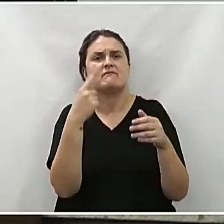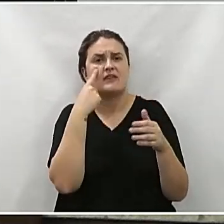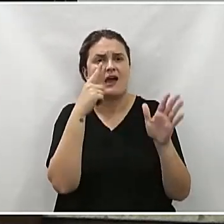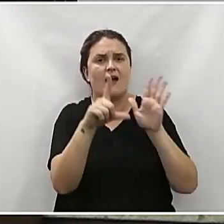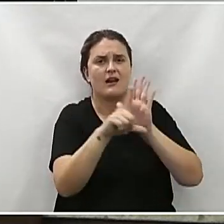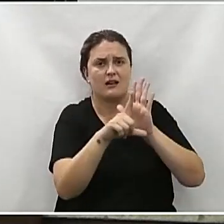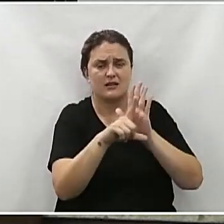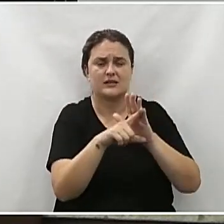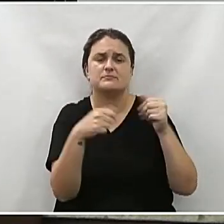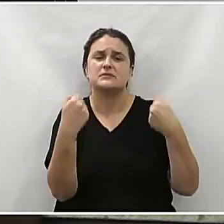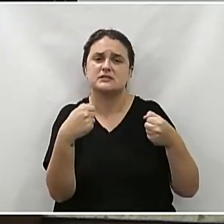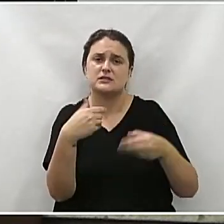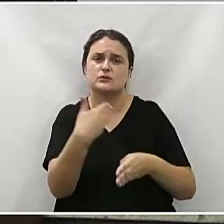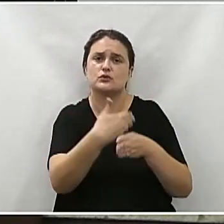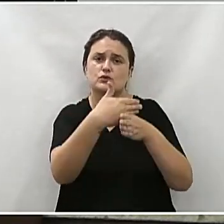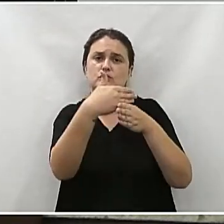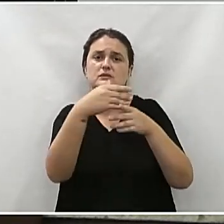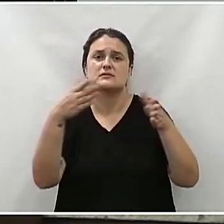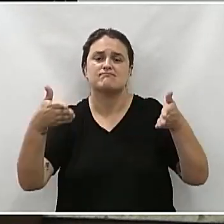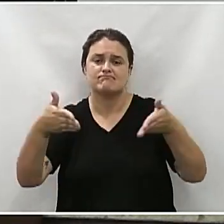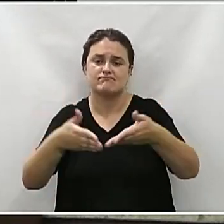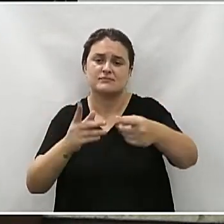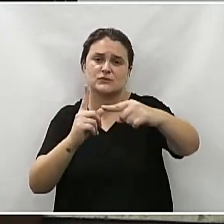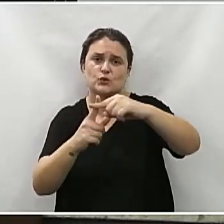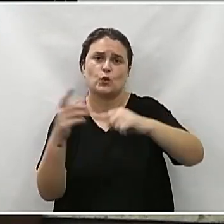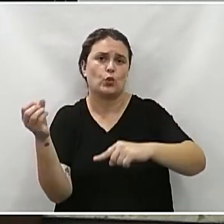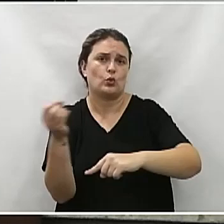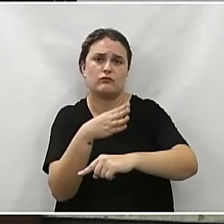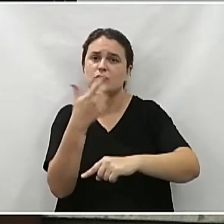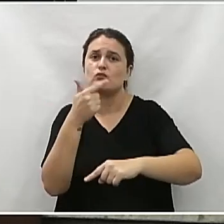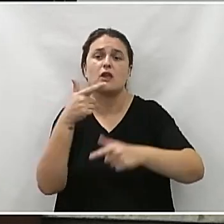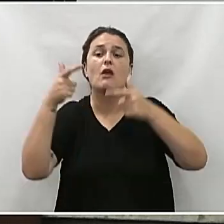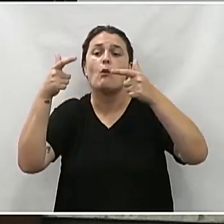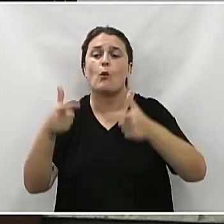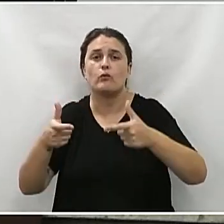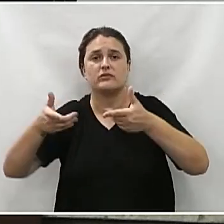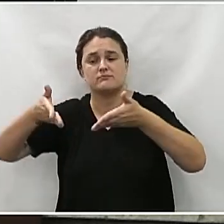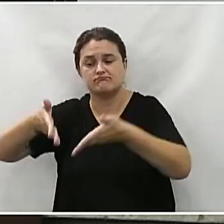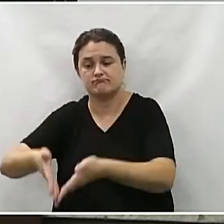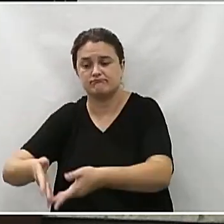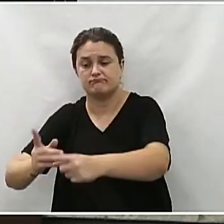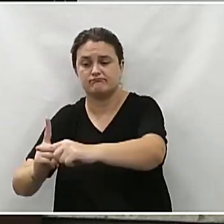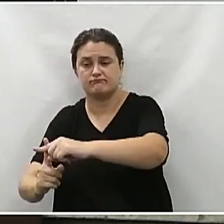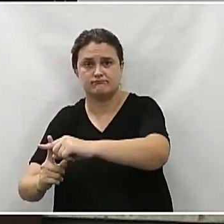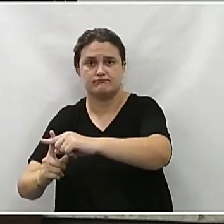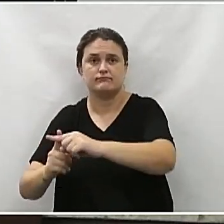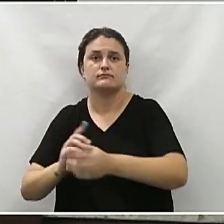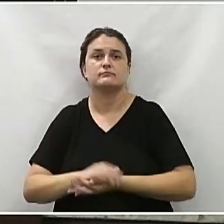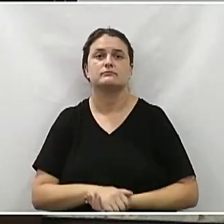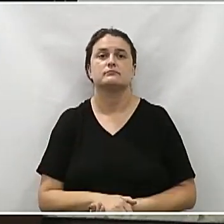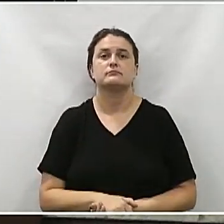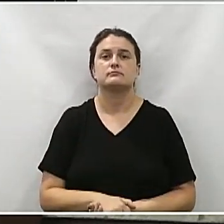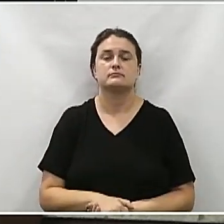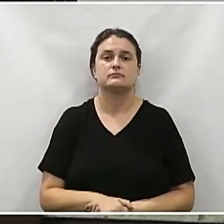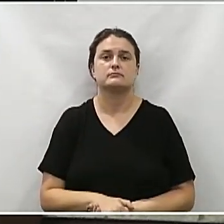para que seja construído um cemitério novo porque as pessoas não tem mais espaço para colocar ali